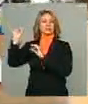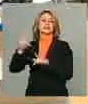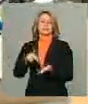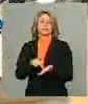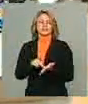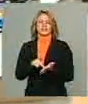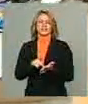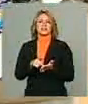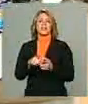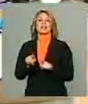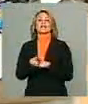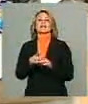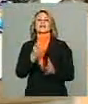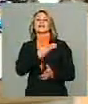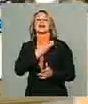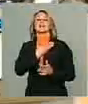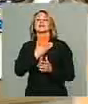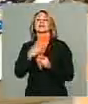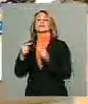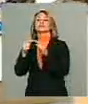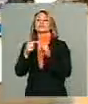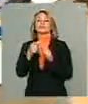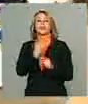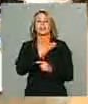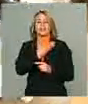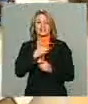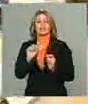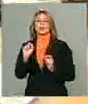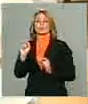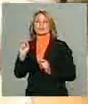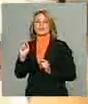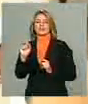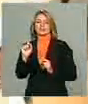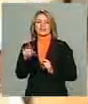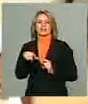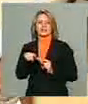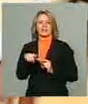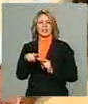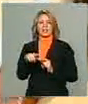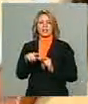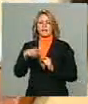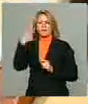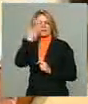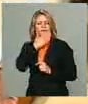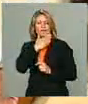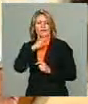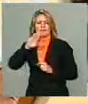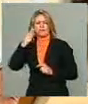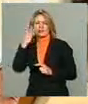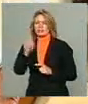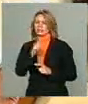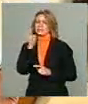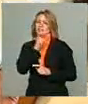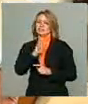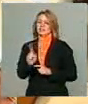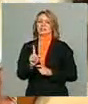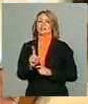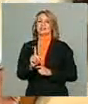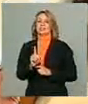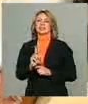amizade com com a Isa queria que você fal amizade com a Isa não não é forjada não é mentira eu